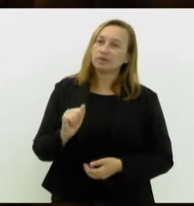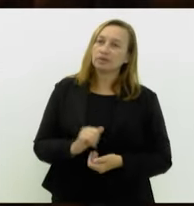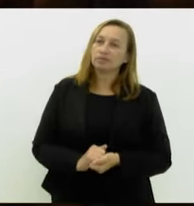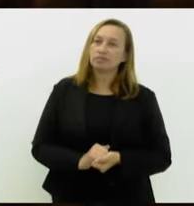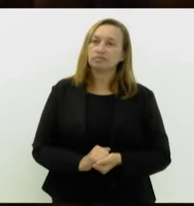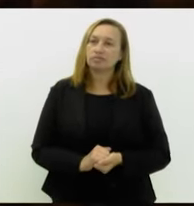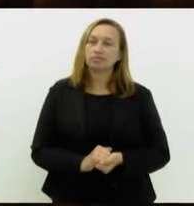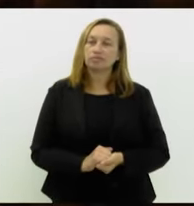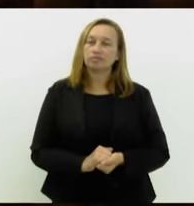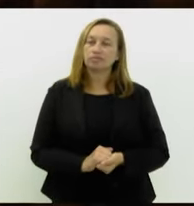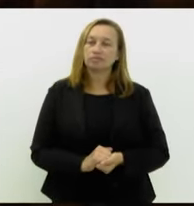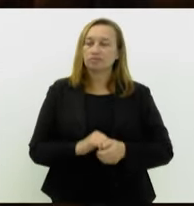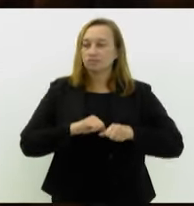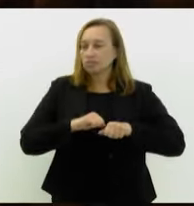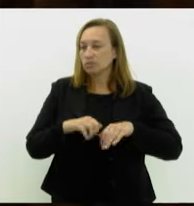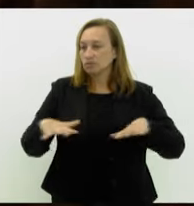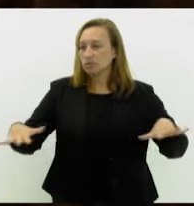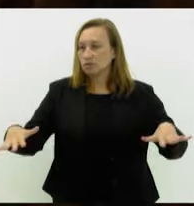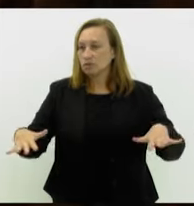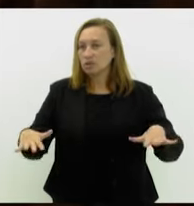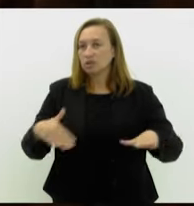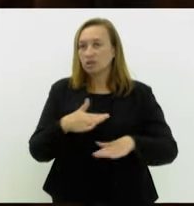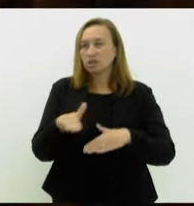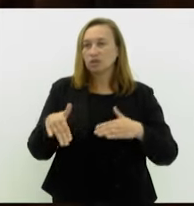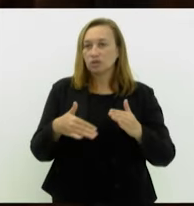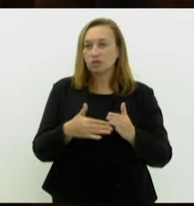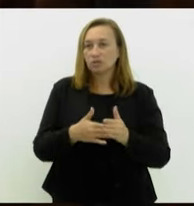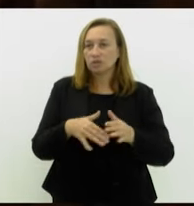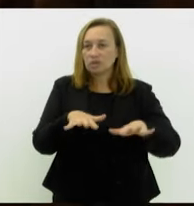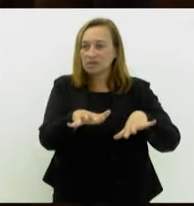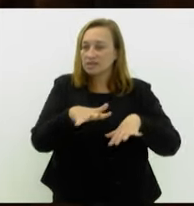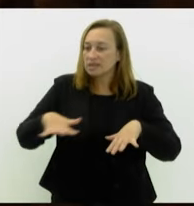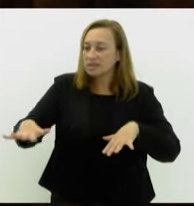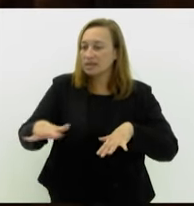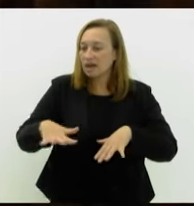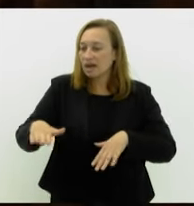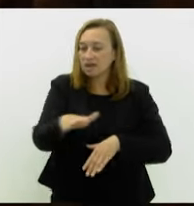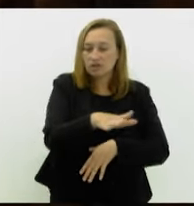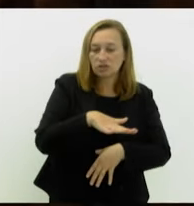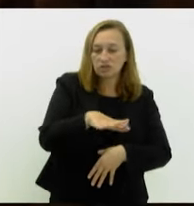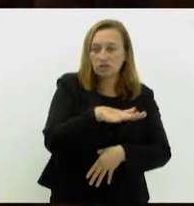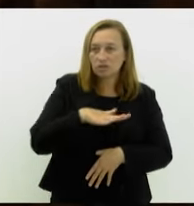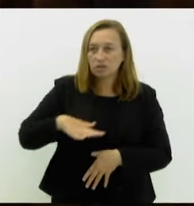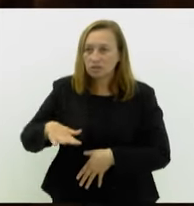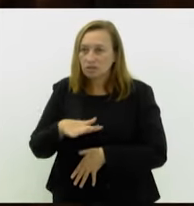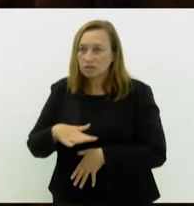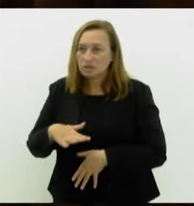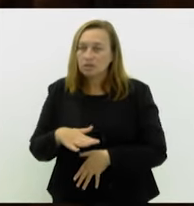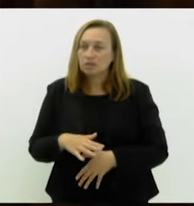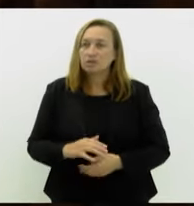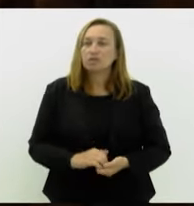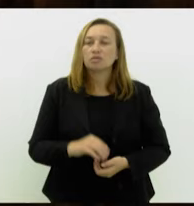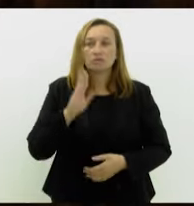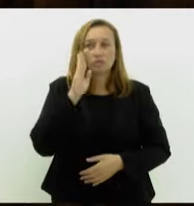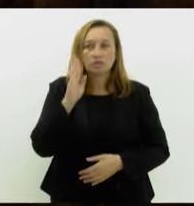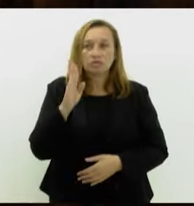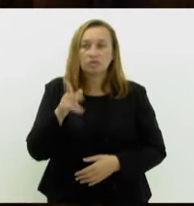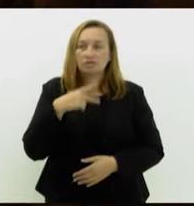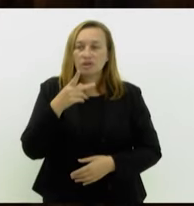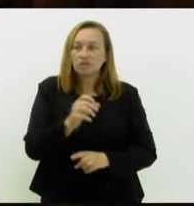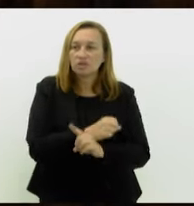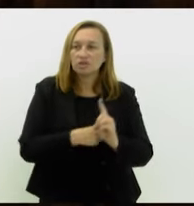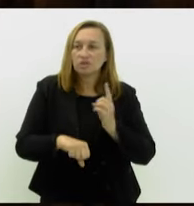que se estende por todos esses organismos ela busca fundamentalmente dizer pra